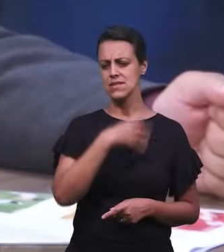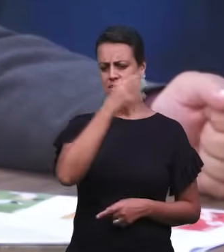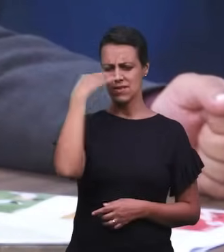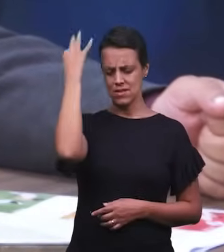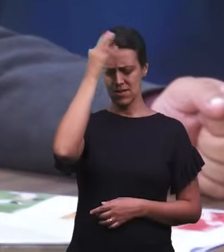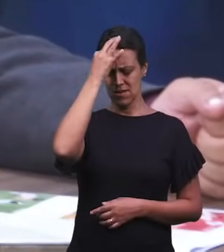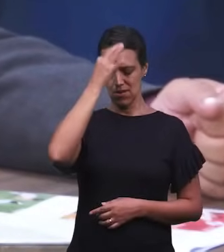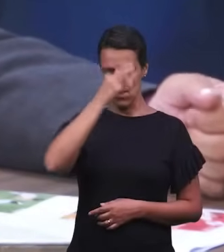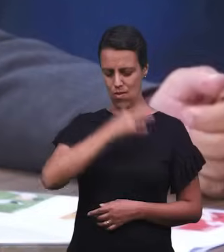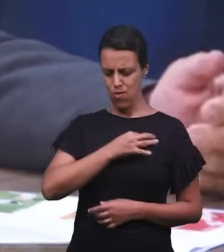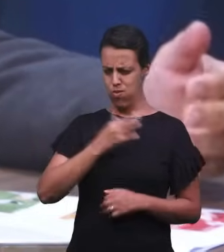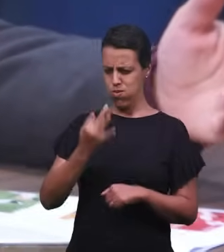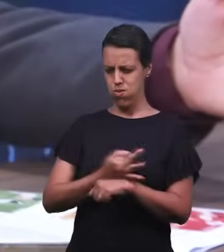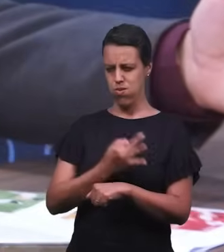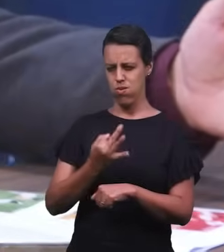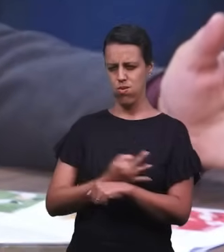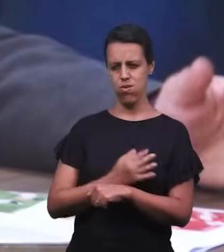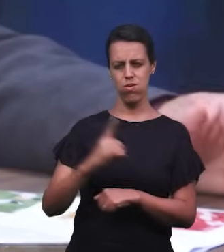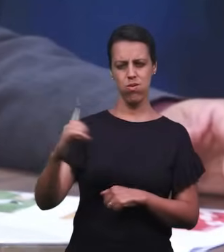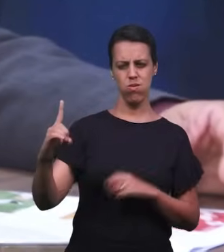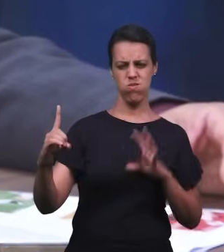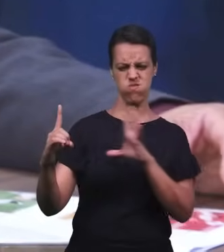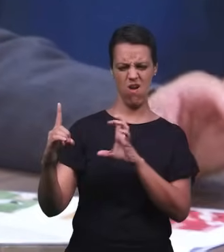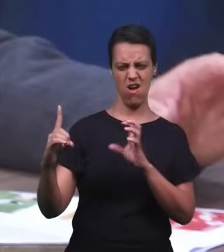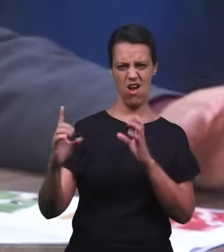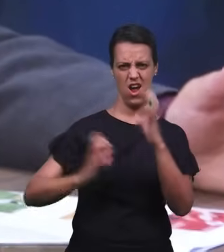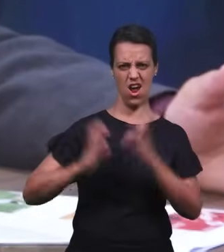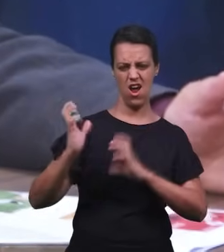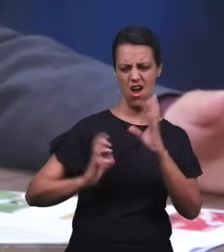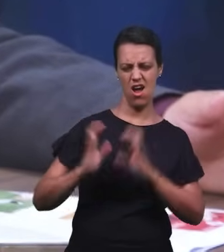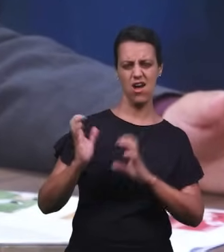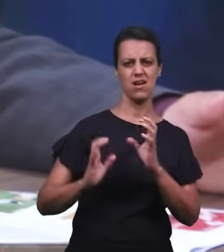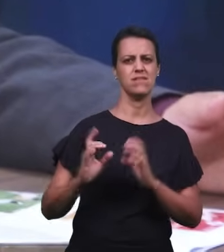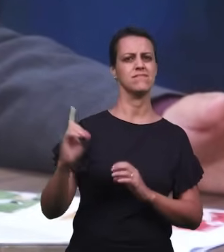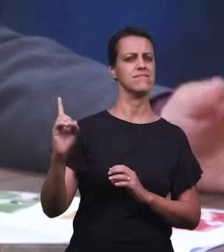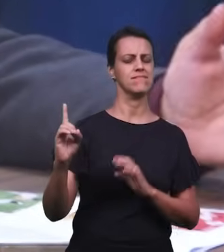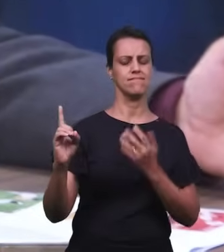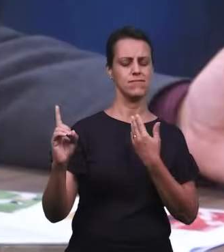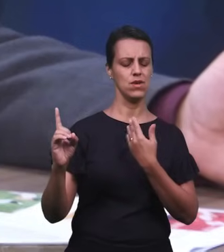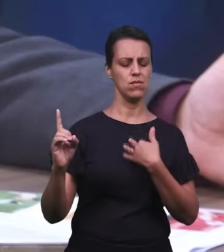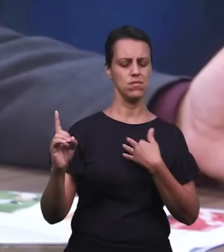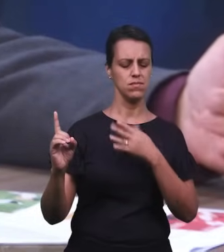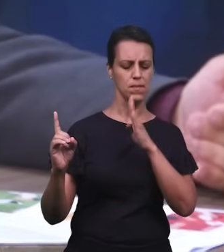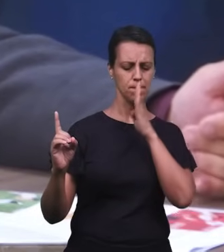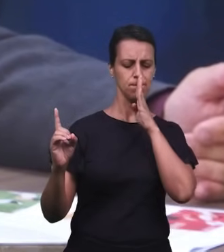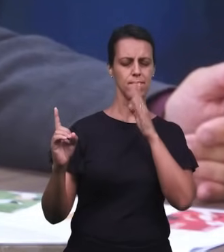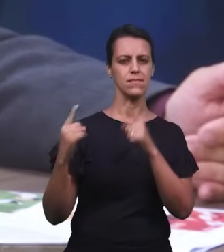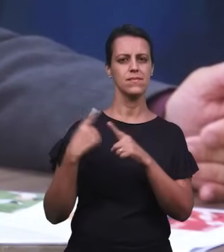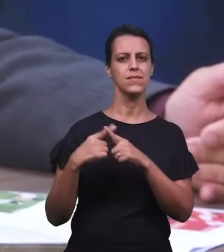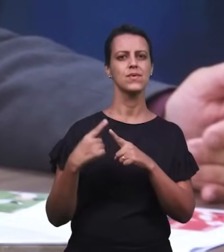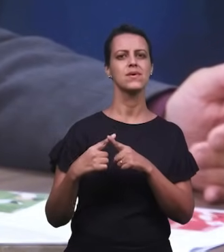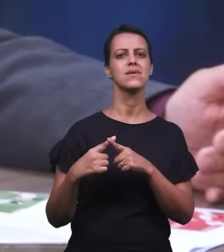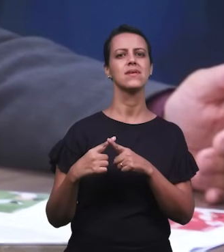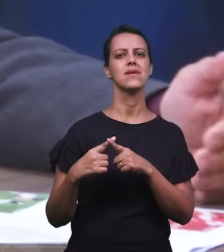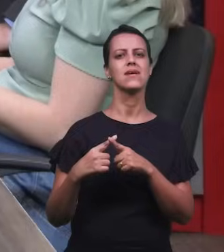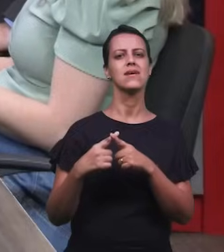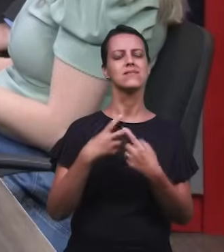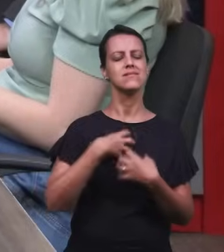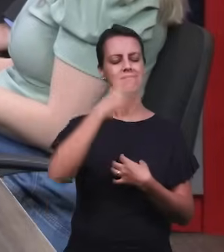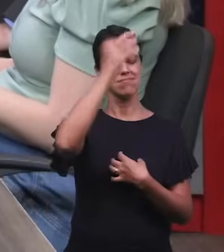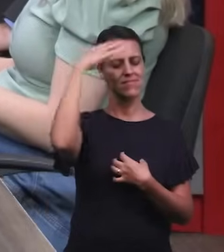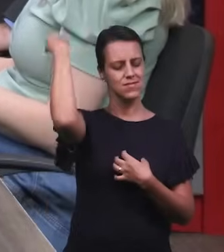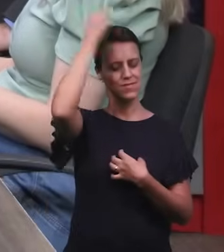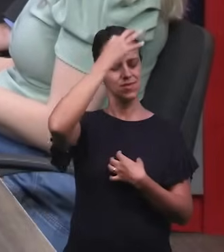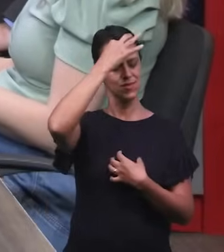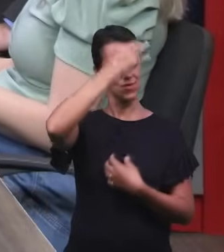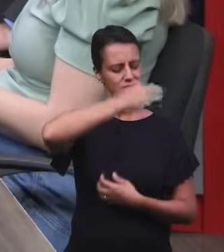Espírito Santo que ele falou assim, não, eu posso falar com Pedro que o Pedro está errado. E Pedro aceitou porque Pedro também pelo Espírito. E é o Espírito Santo